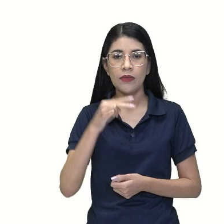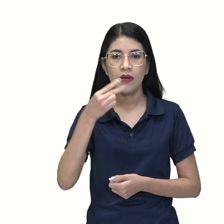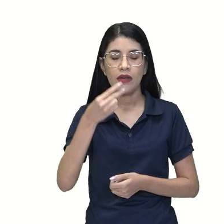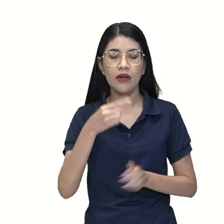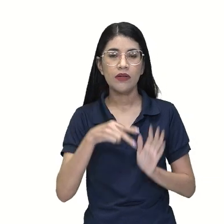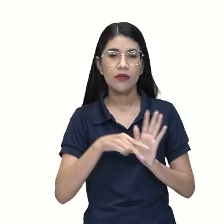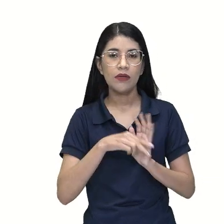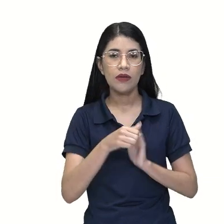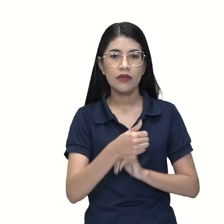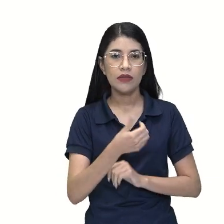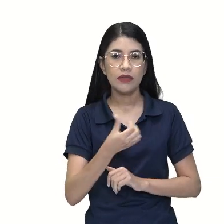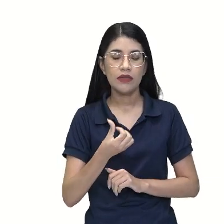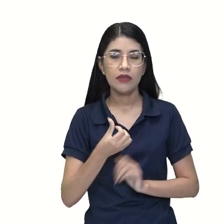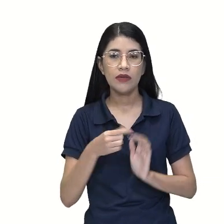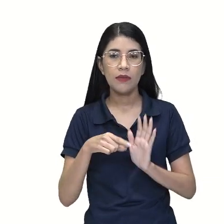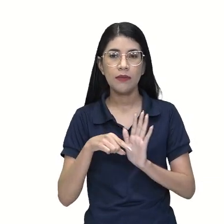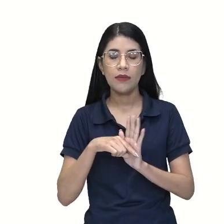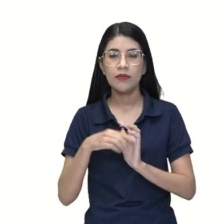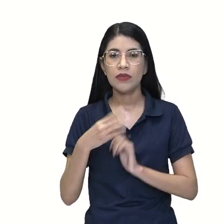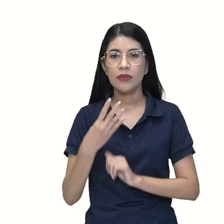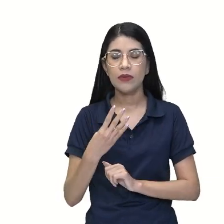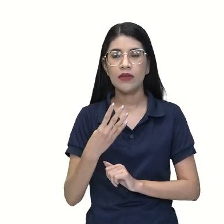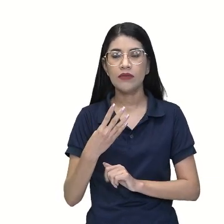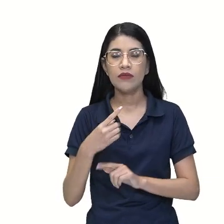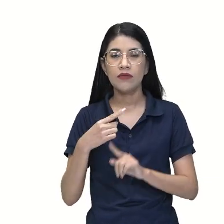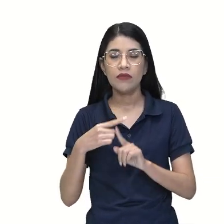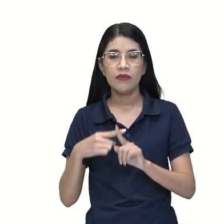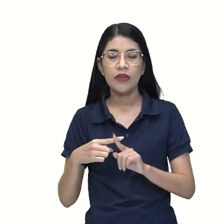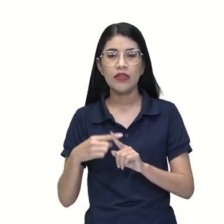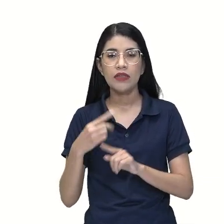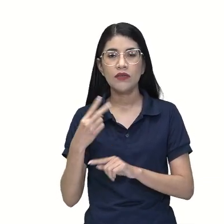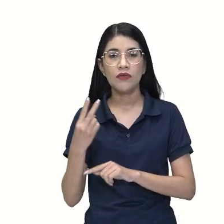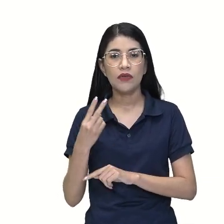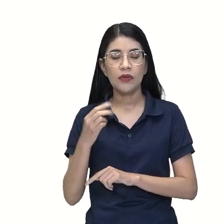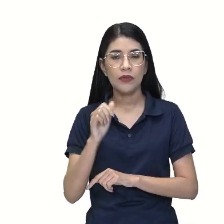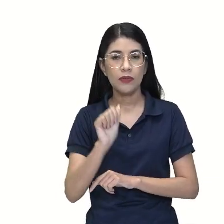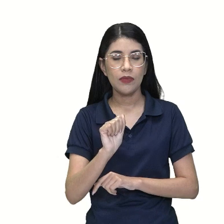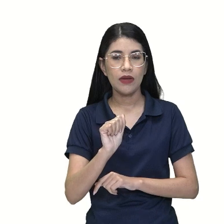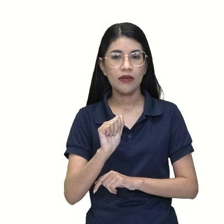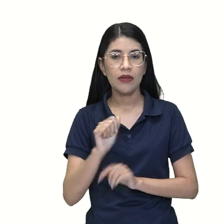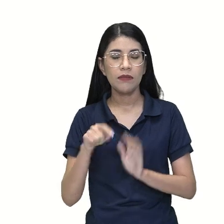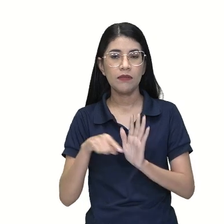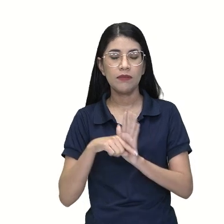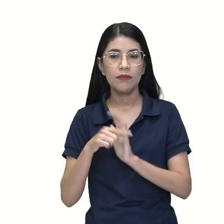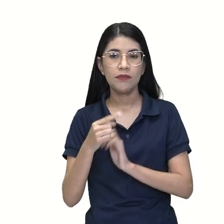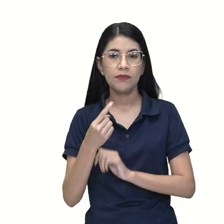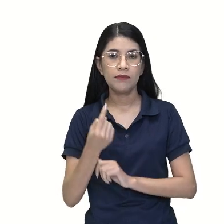16, menos 4 vezes o valor de a, o a é menos 1,